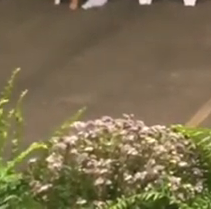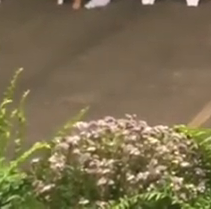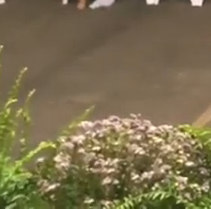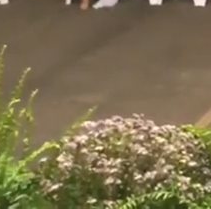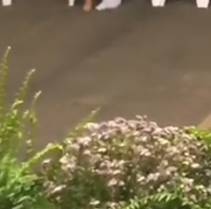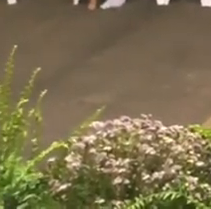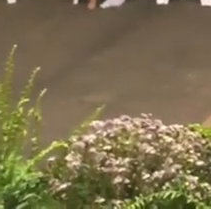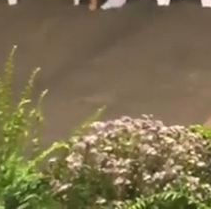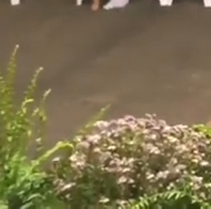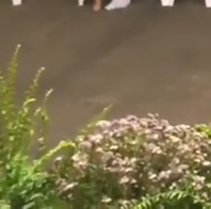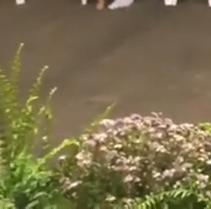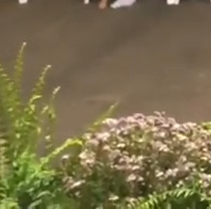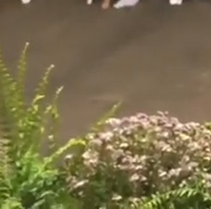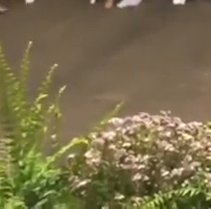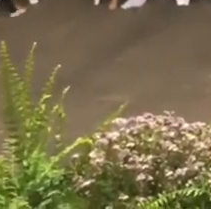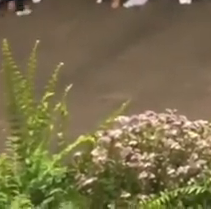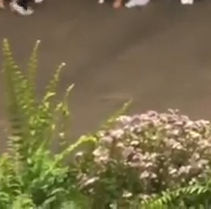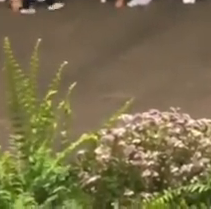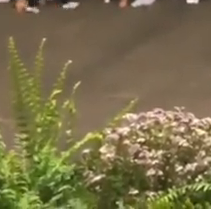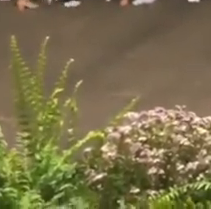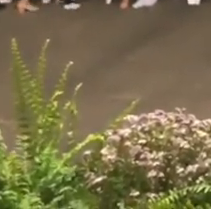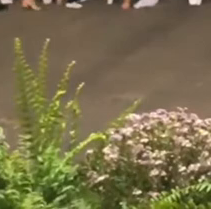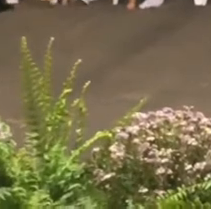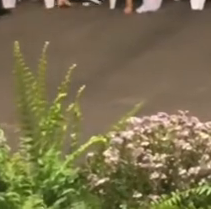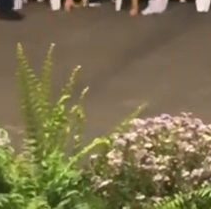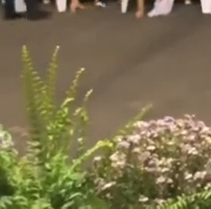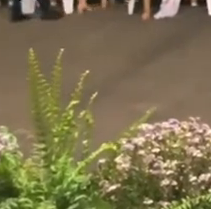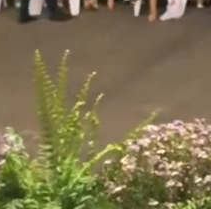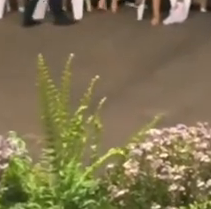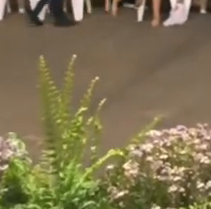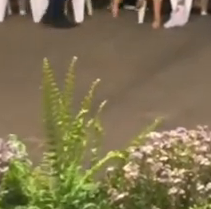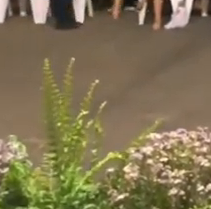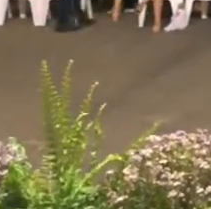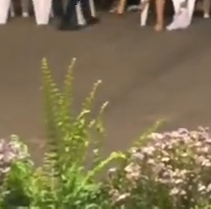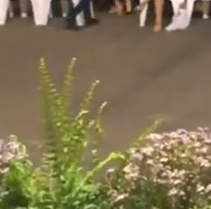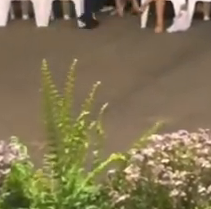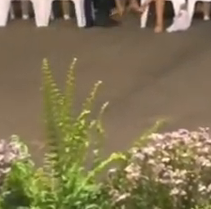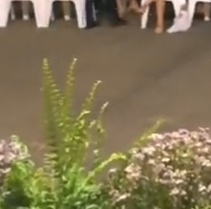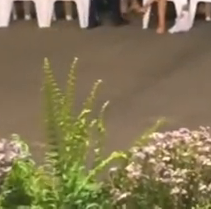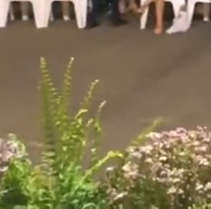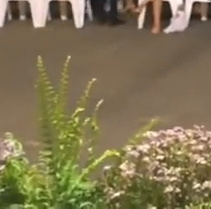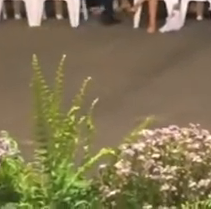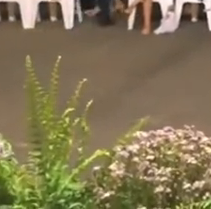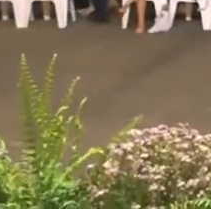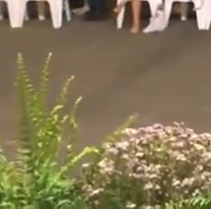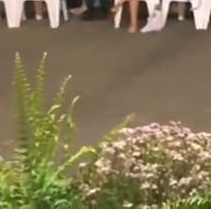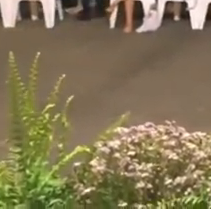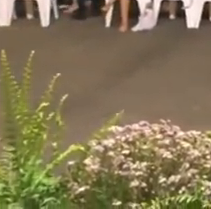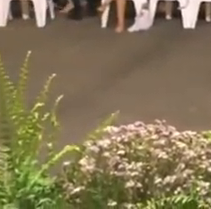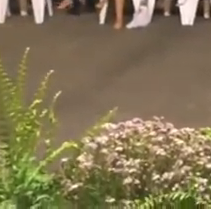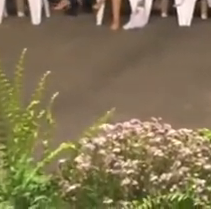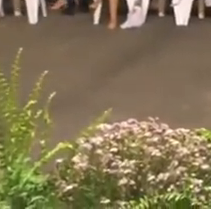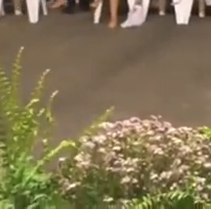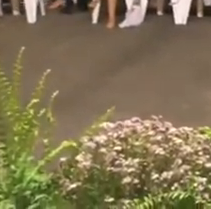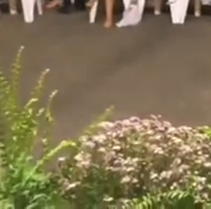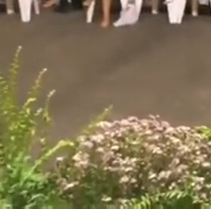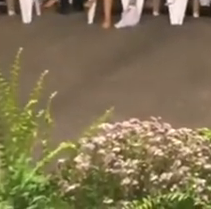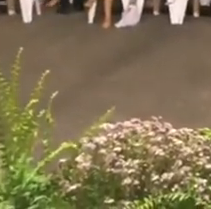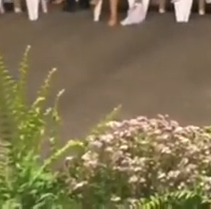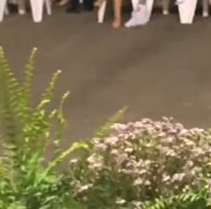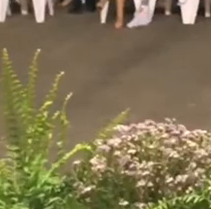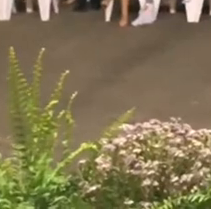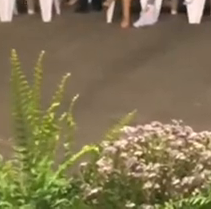para participar aqui conosco eu gostei de mais uma vez falar sobre a programação nós já tivemos aqui na 18ª edição O Pastor Eduardo